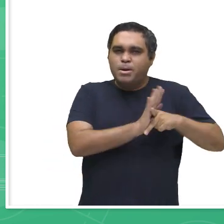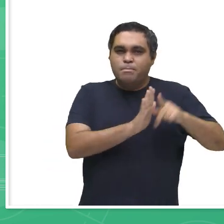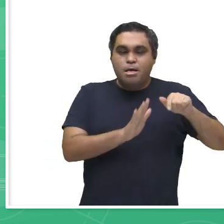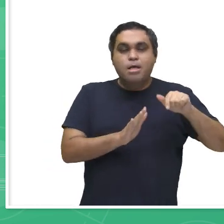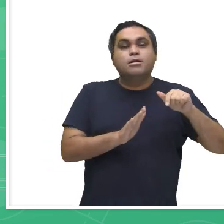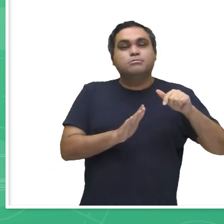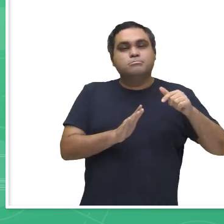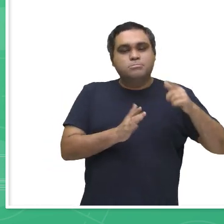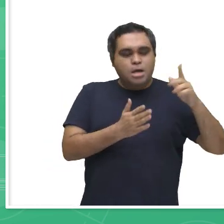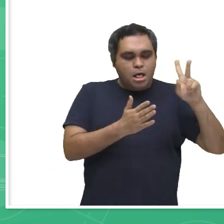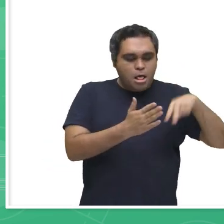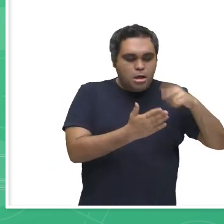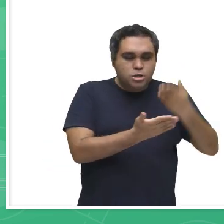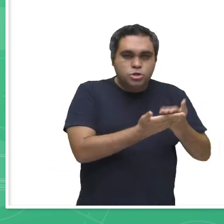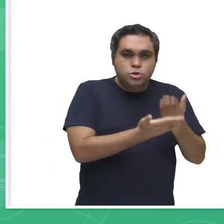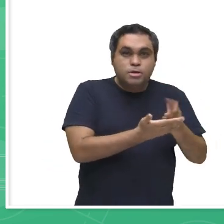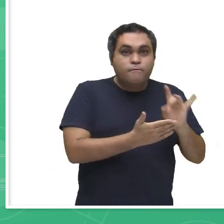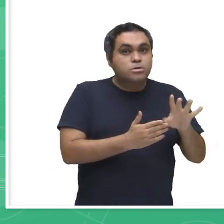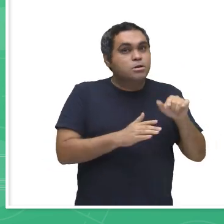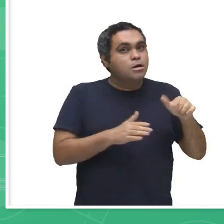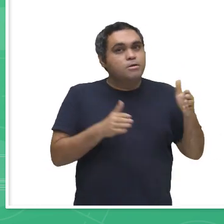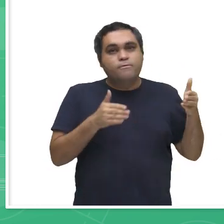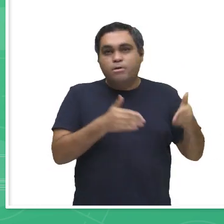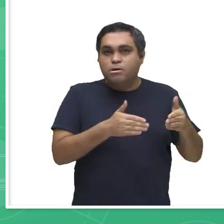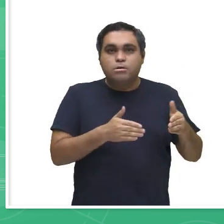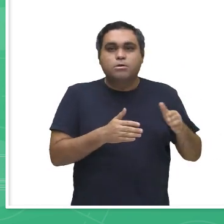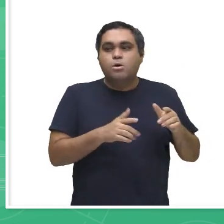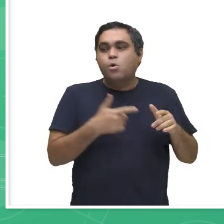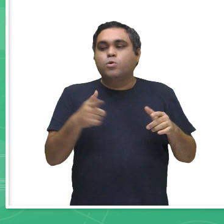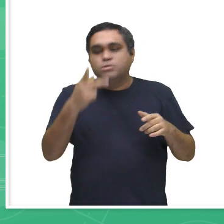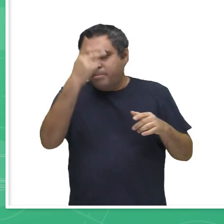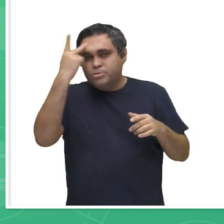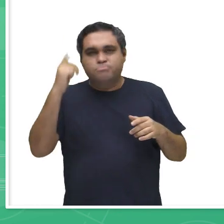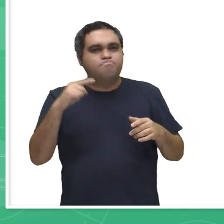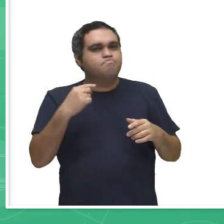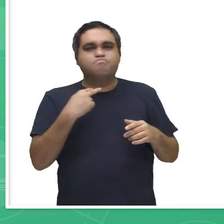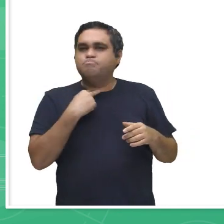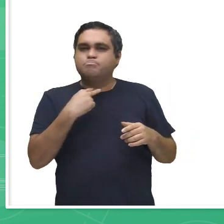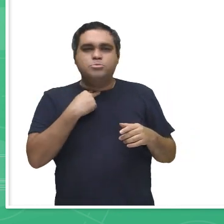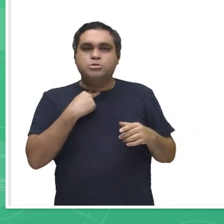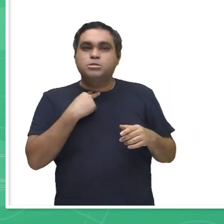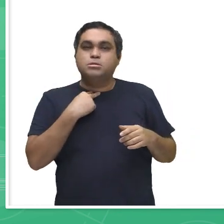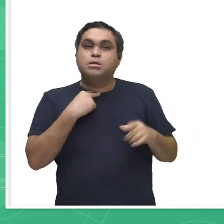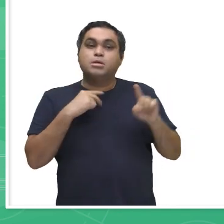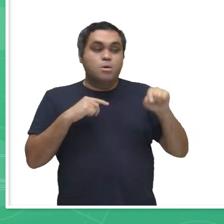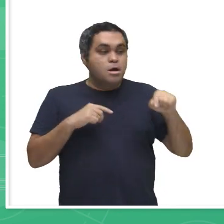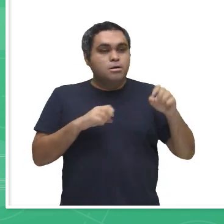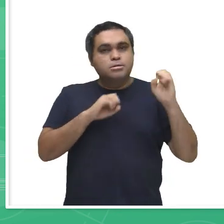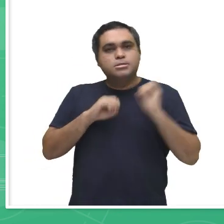nossa língua, né? Ela vai ser traduzida. Então eu posso pegar, eu posso ler, eu posso interpretar aí.